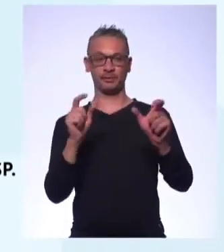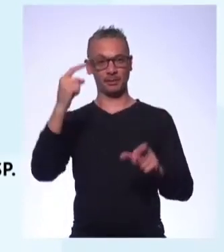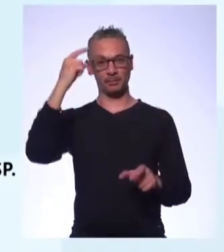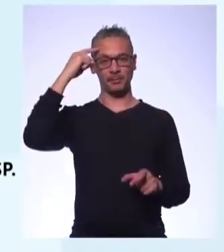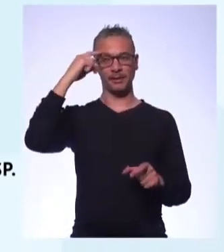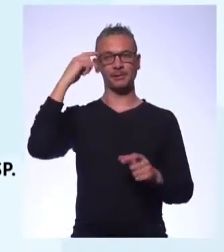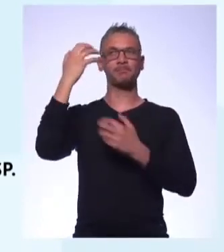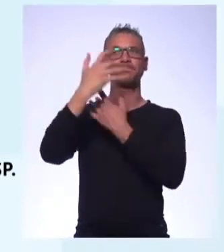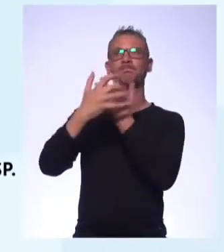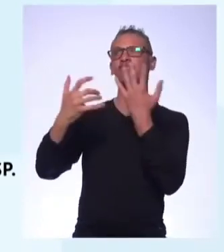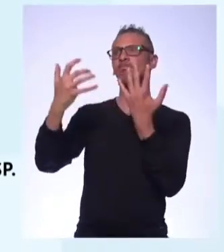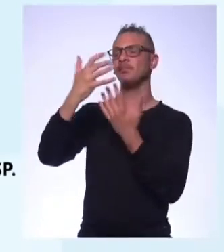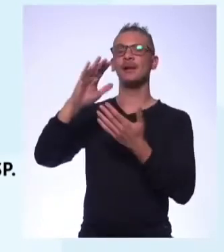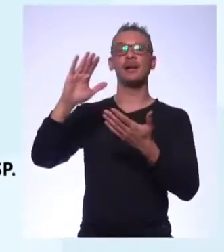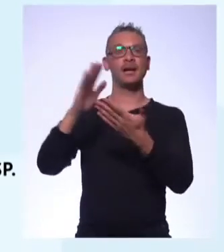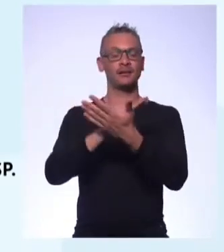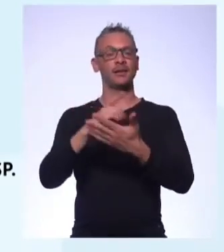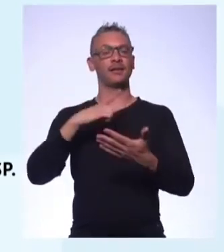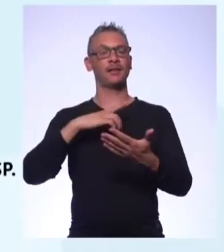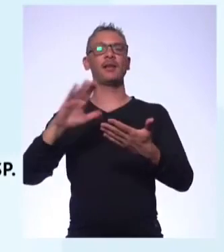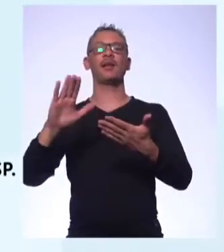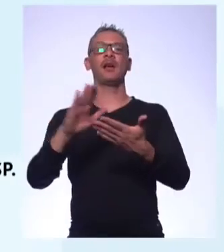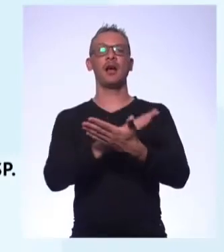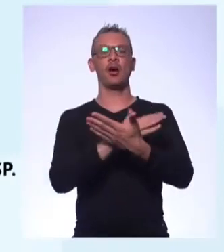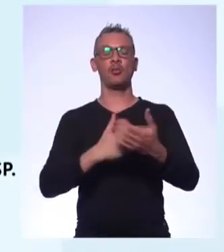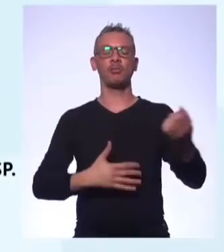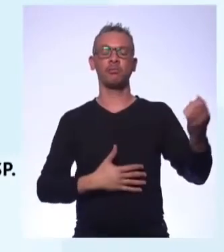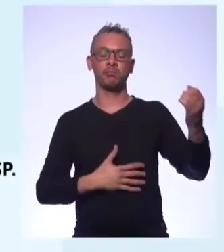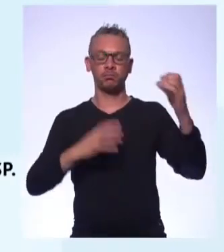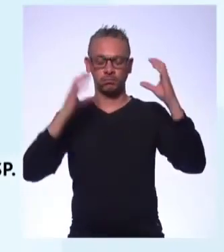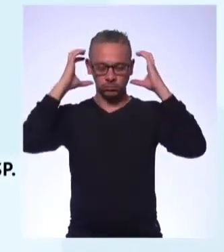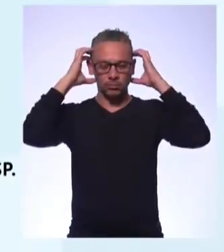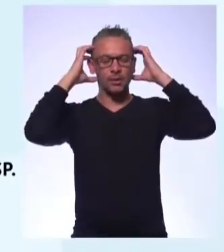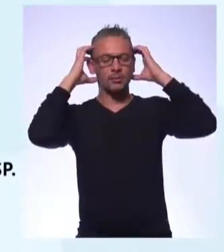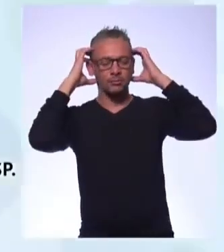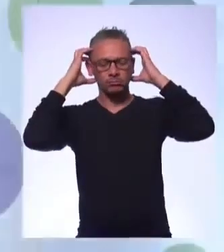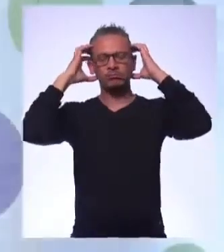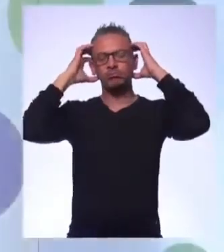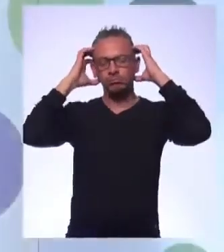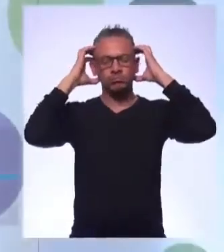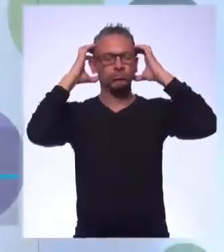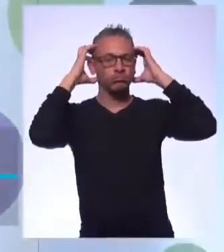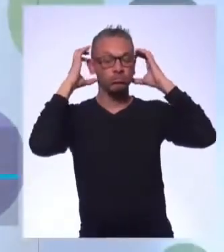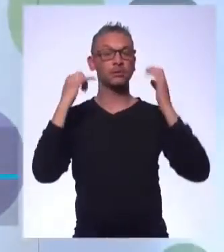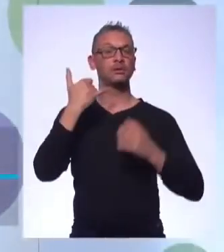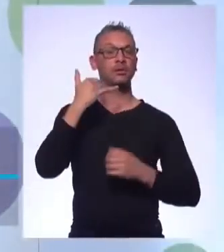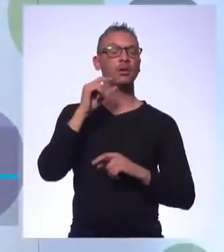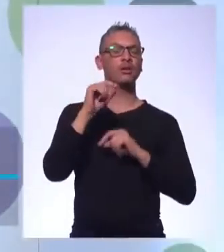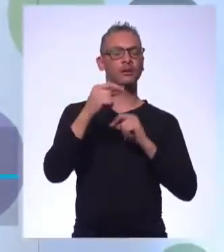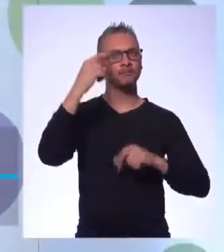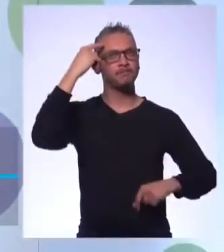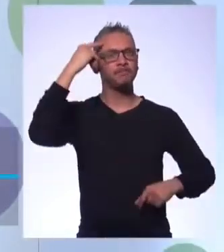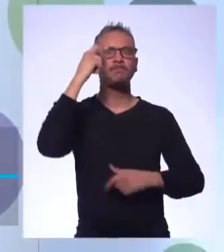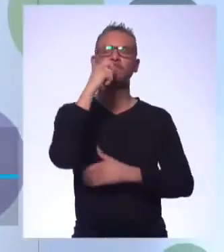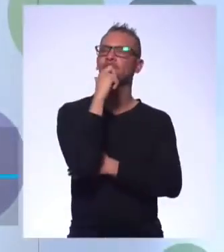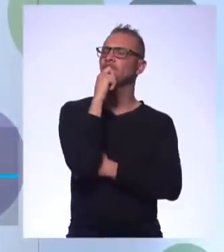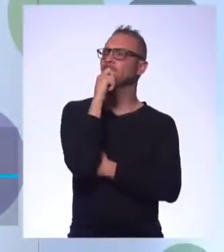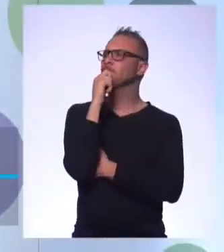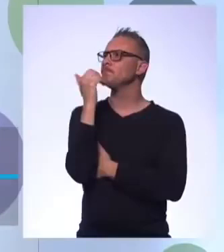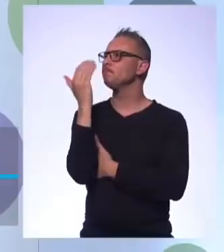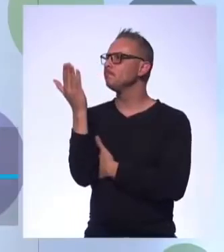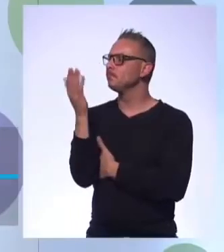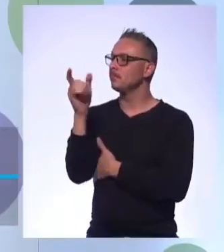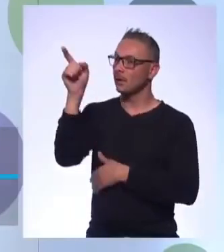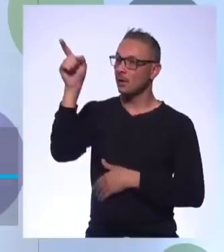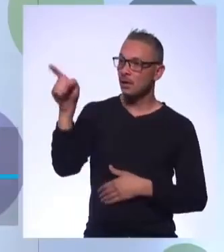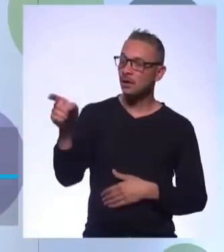vezes aí, tem músicas que a gente ouve na rádio e tal, no celular, e você pensa, nossa, a